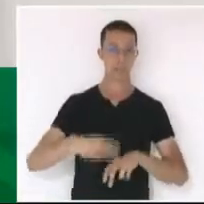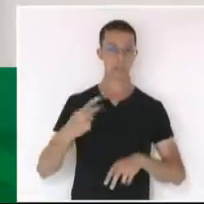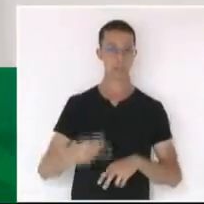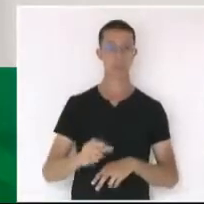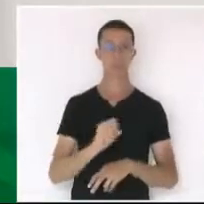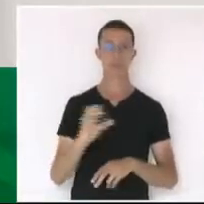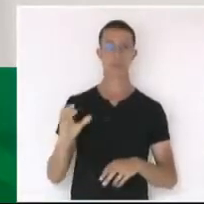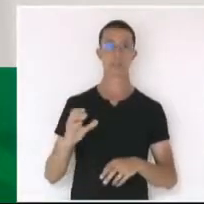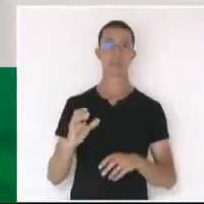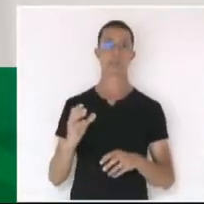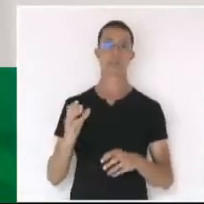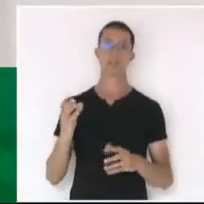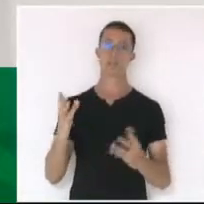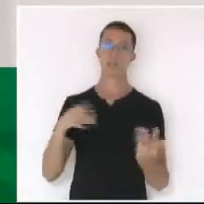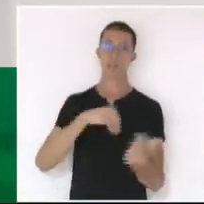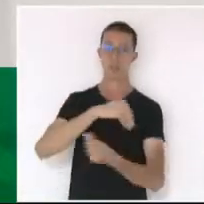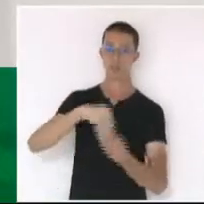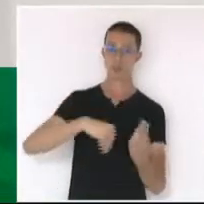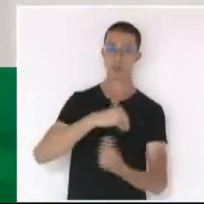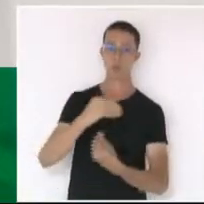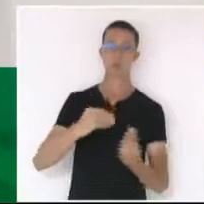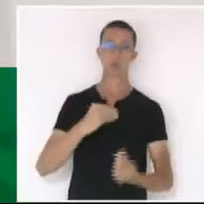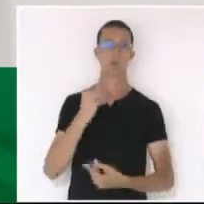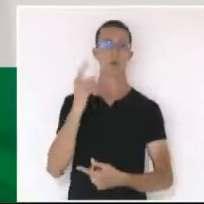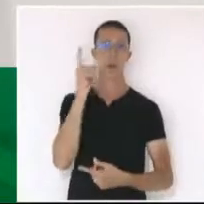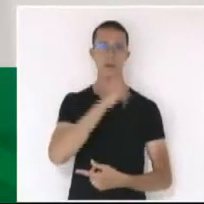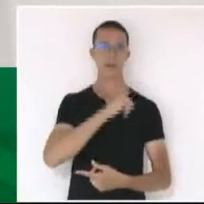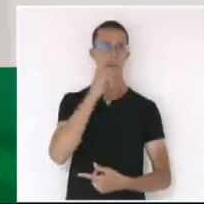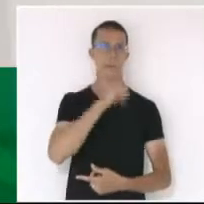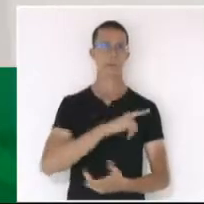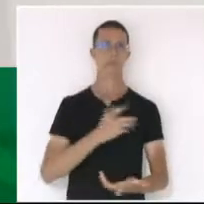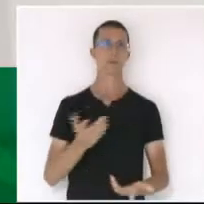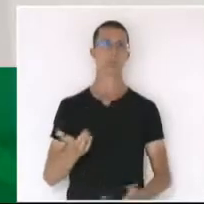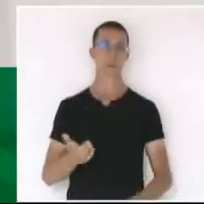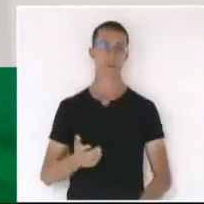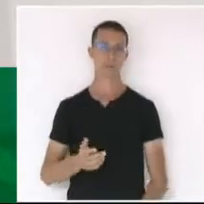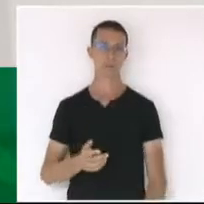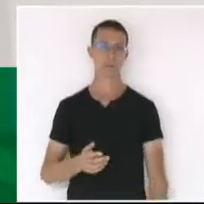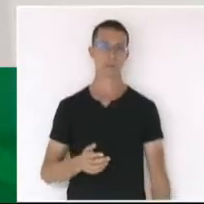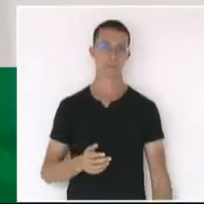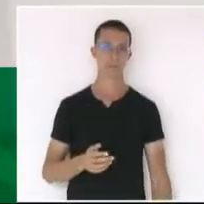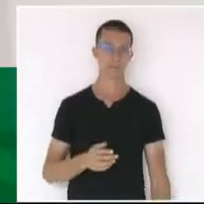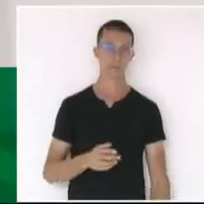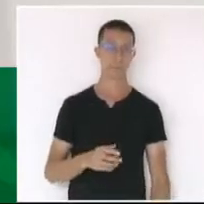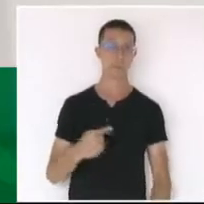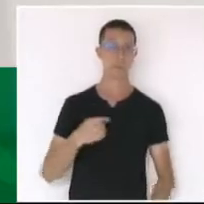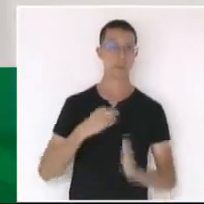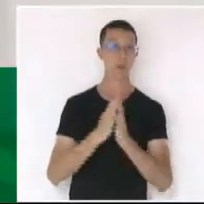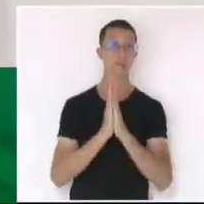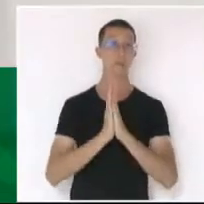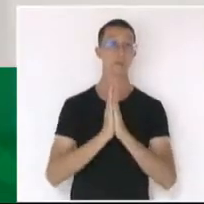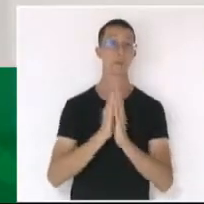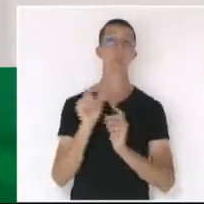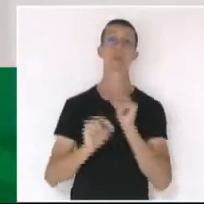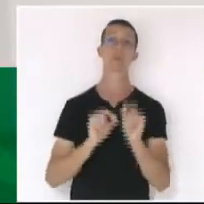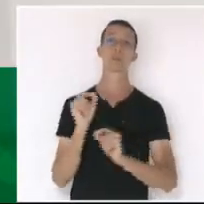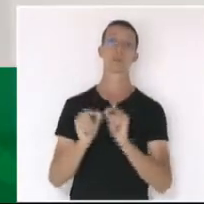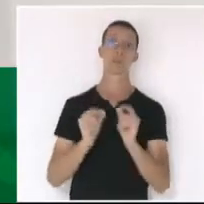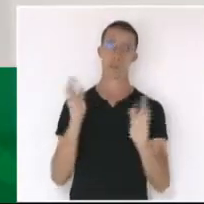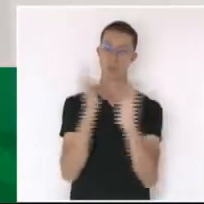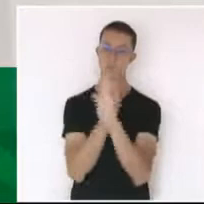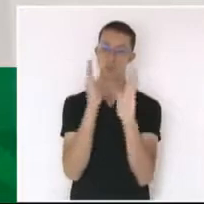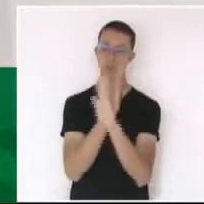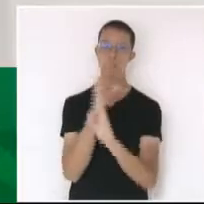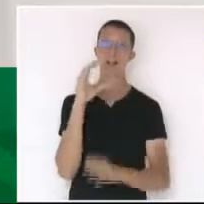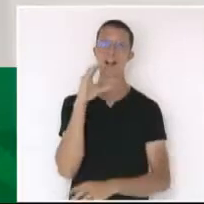novo arranhado então o apelo que eu faço que esses fatos sejam imediatamente o mais rápido possível de